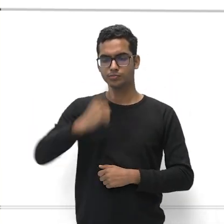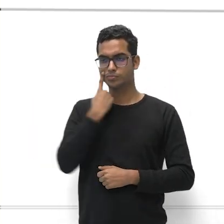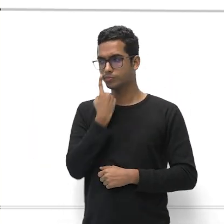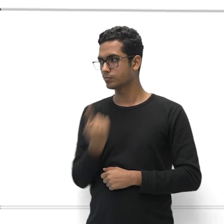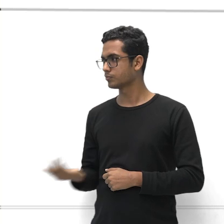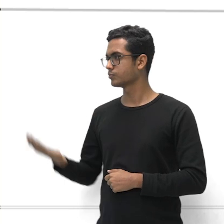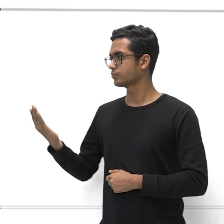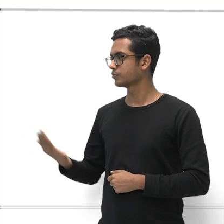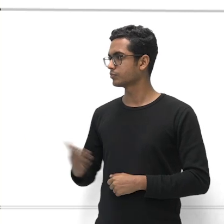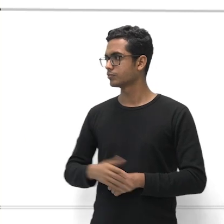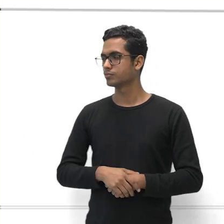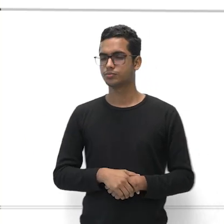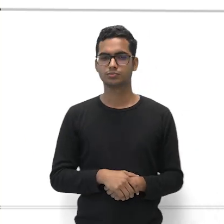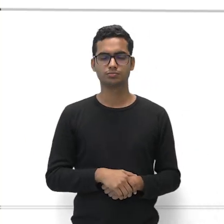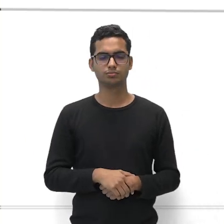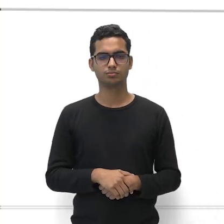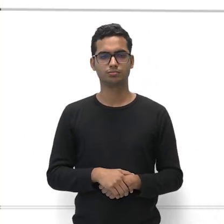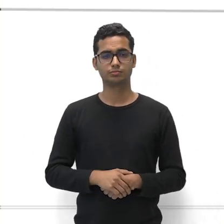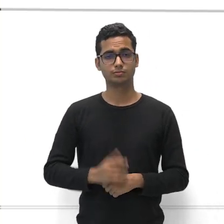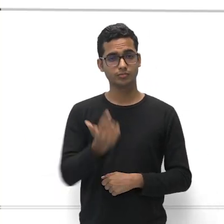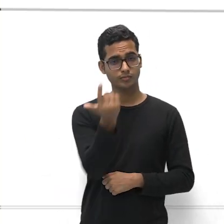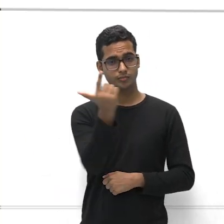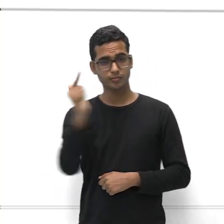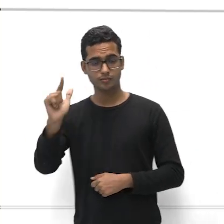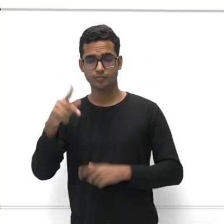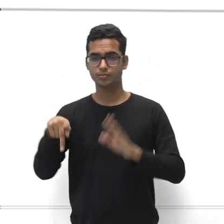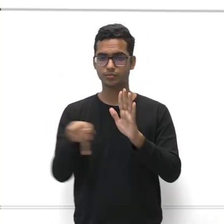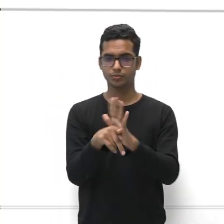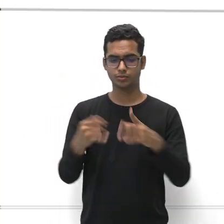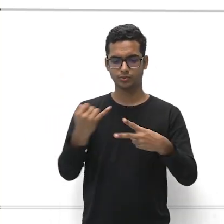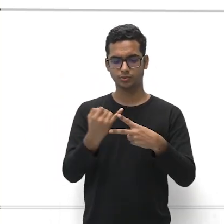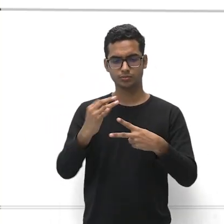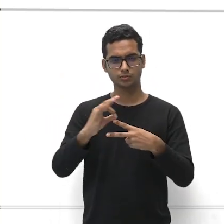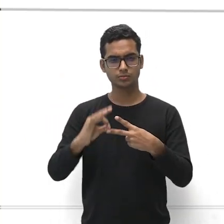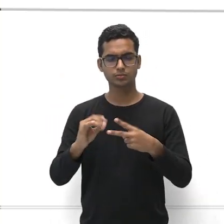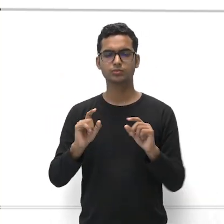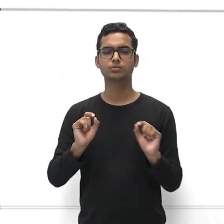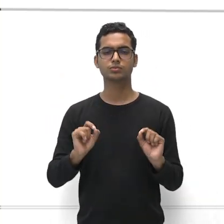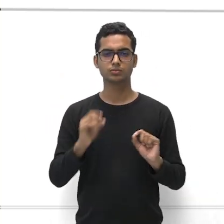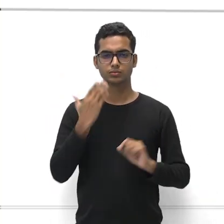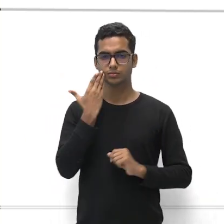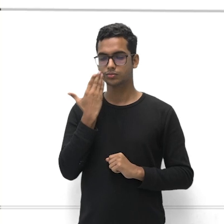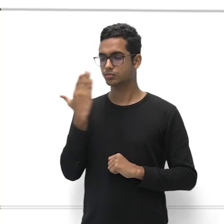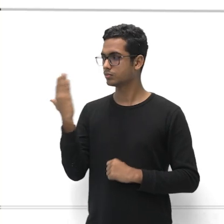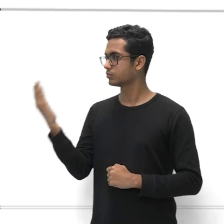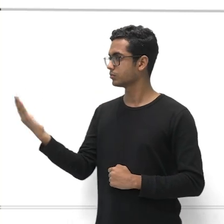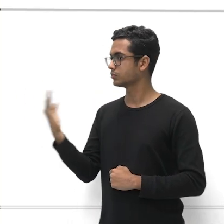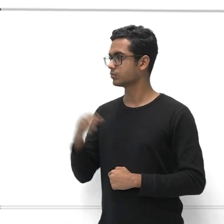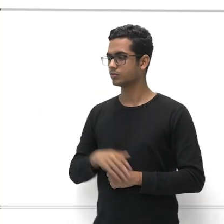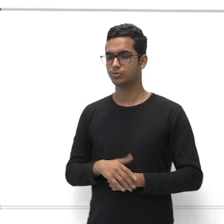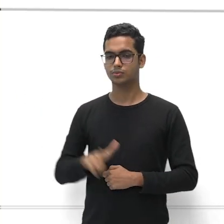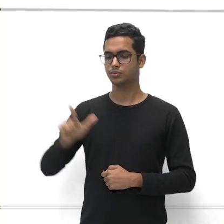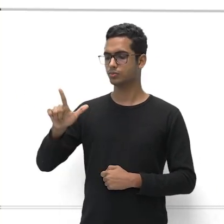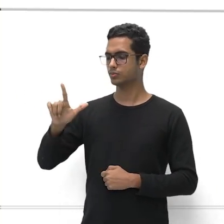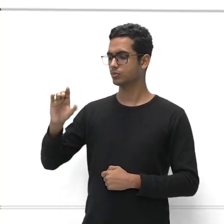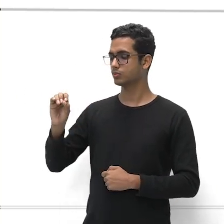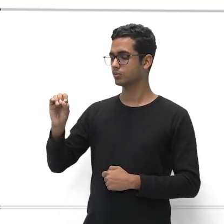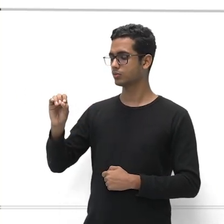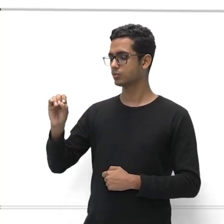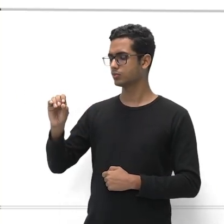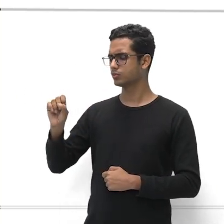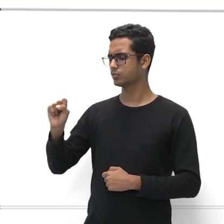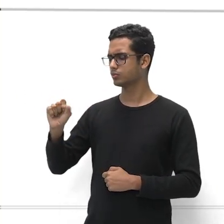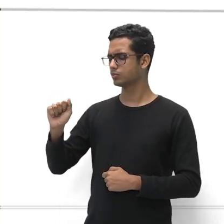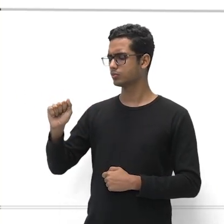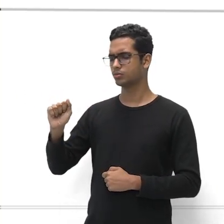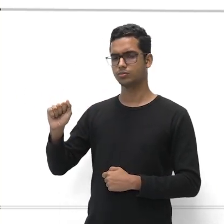Começar do zero. E o nosso próximo polígono aqui vai ser o losango. Como é que